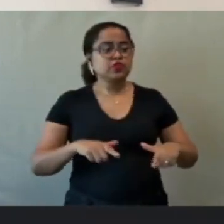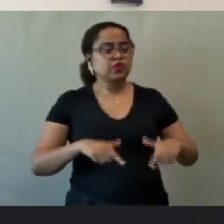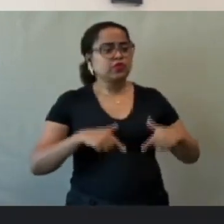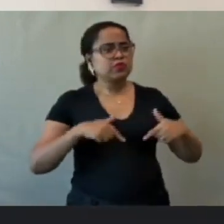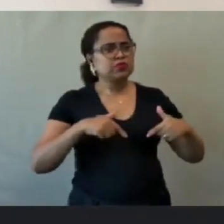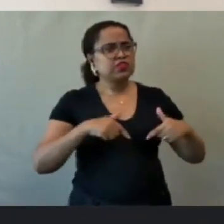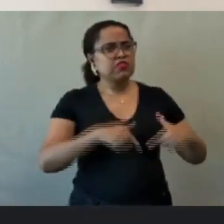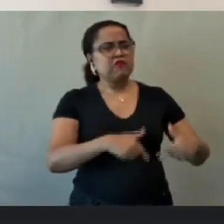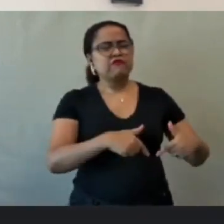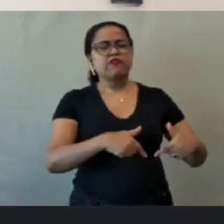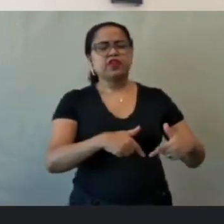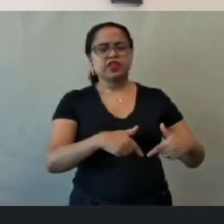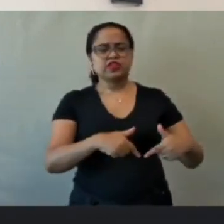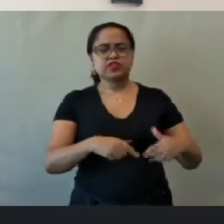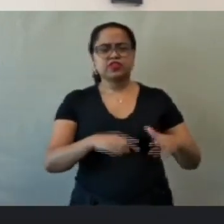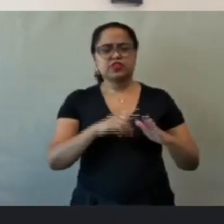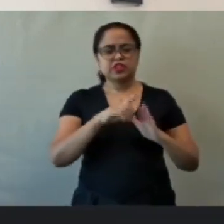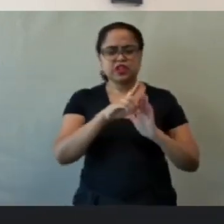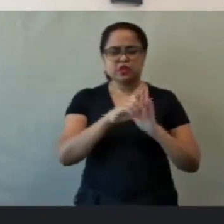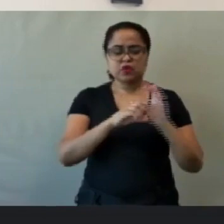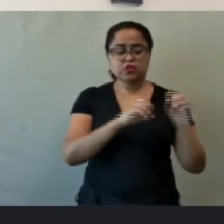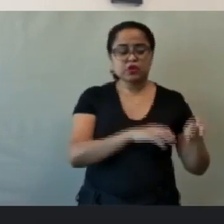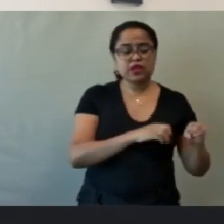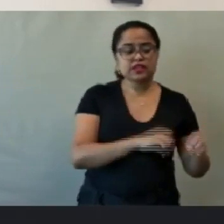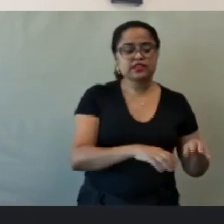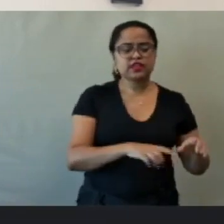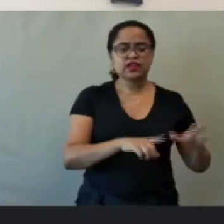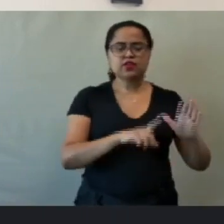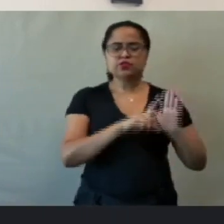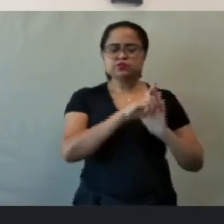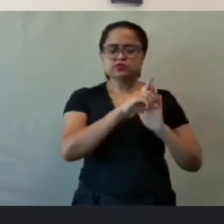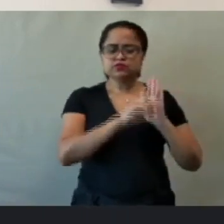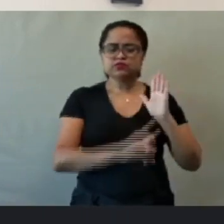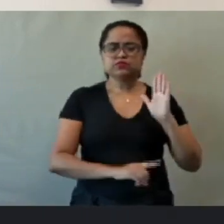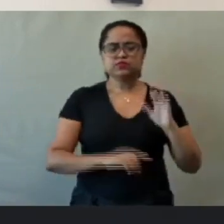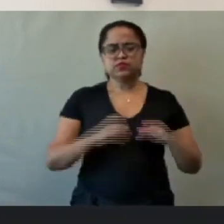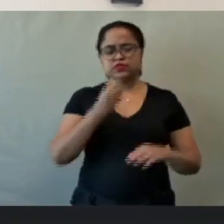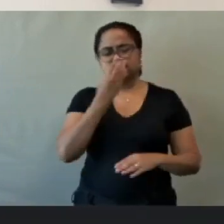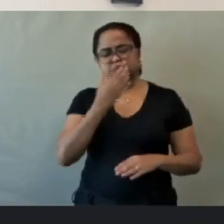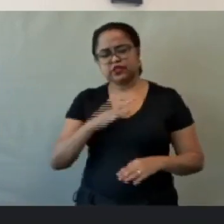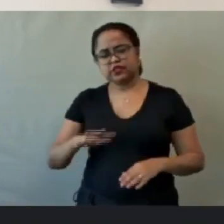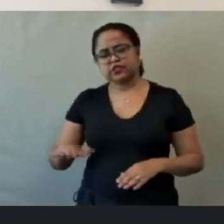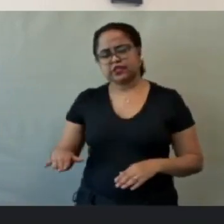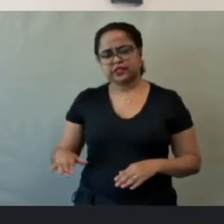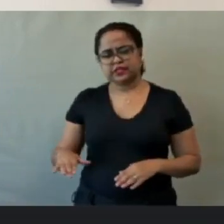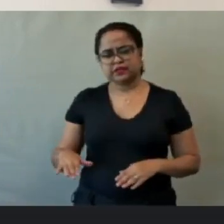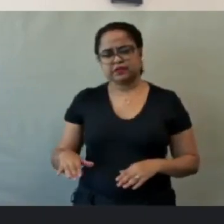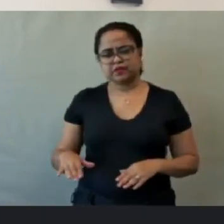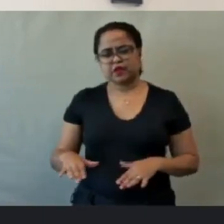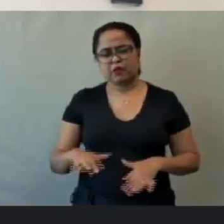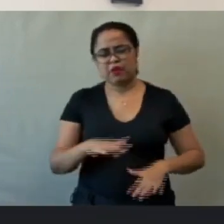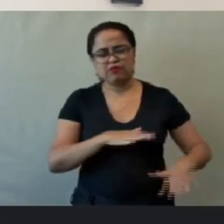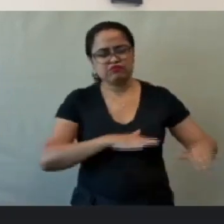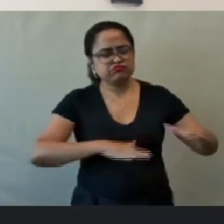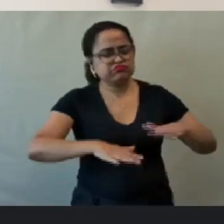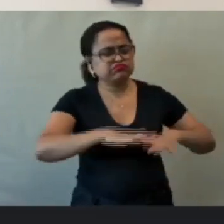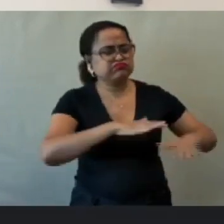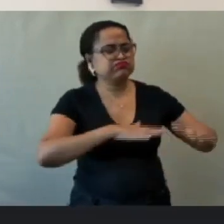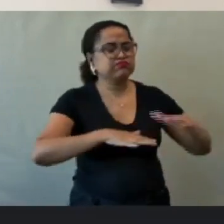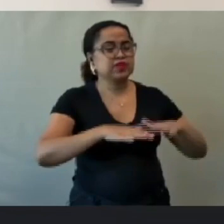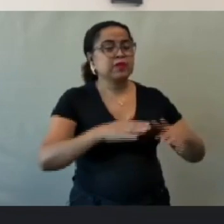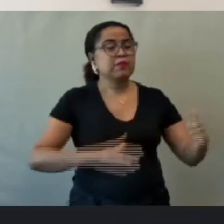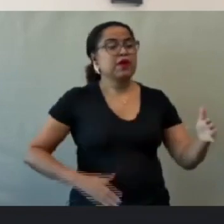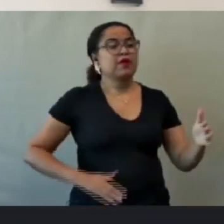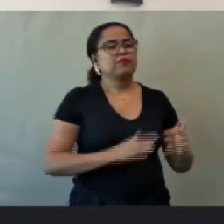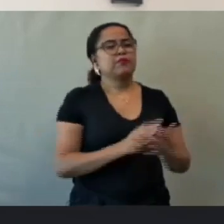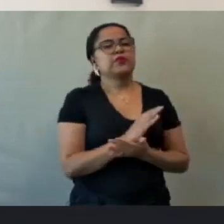direitos das nossas crianças. Mas nós teremos que fazer uma mobilização gigante para que a gente consiga aprovar esse